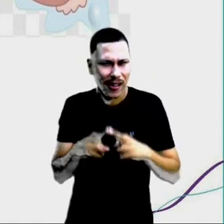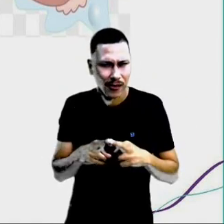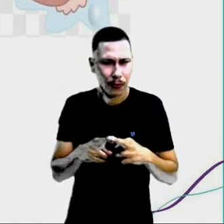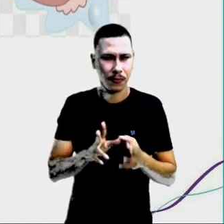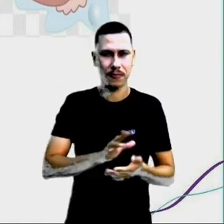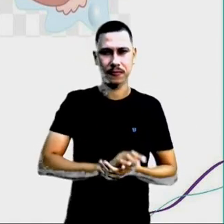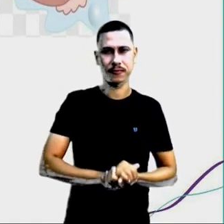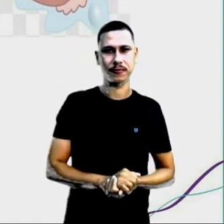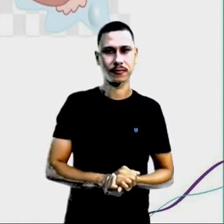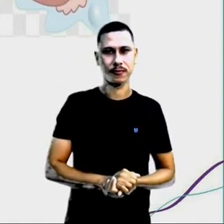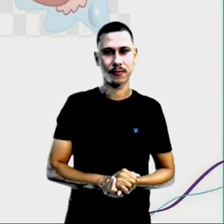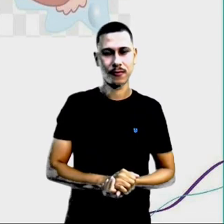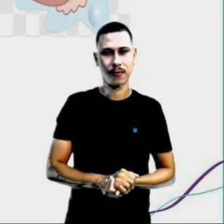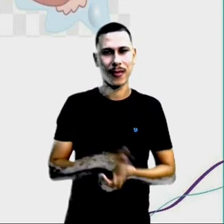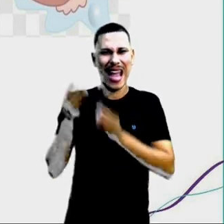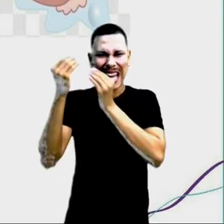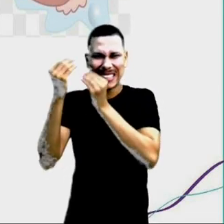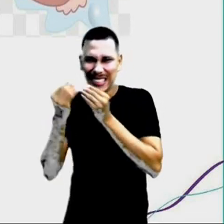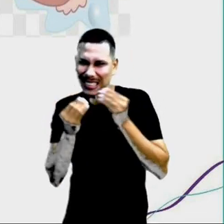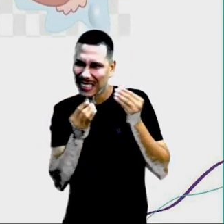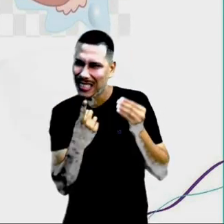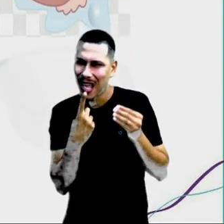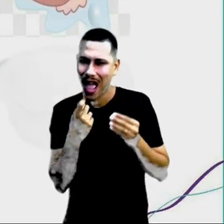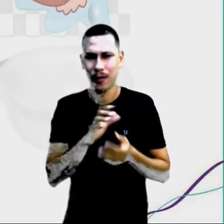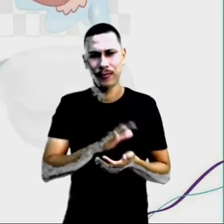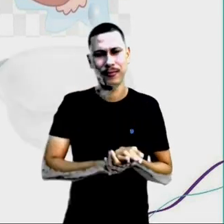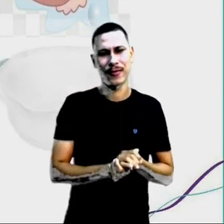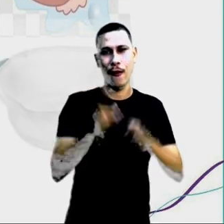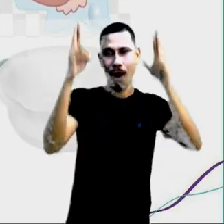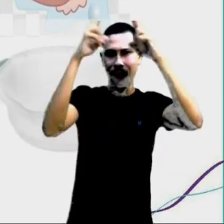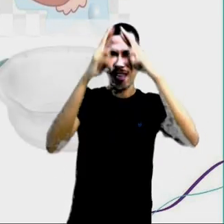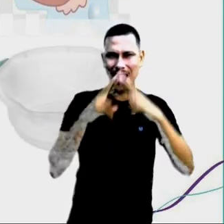melancia? Melancia rima com